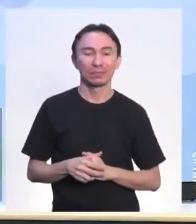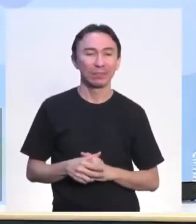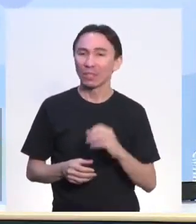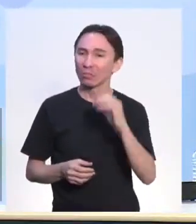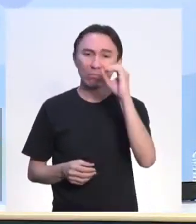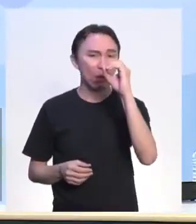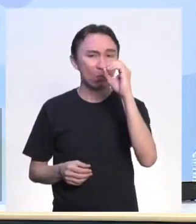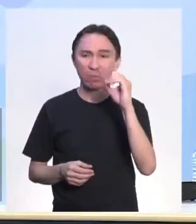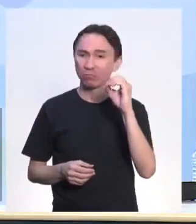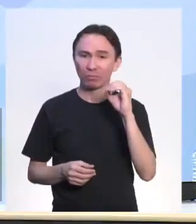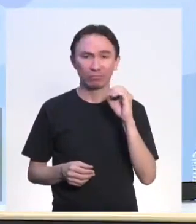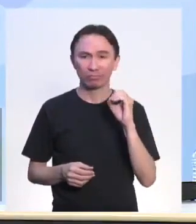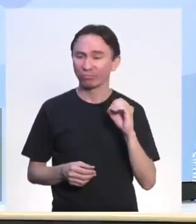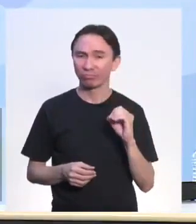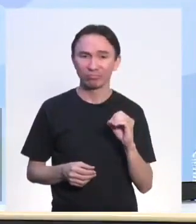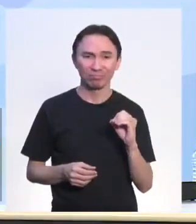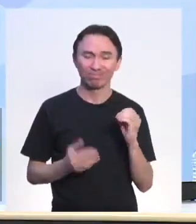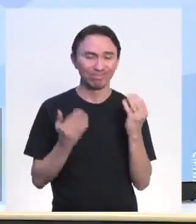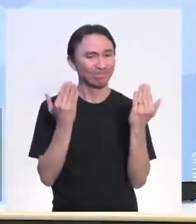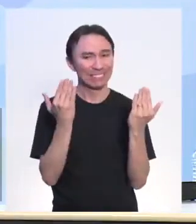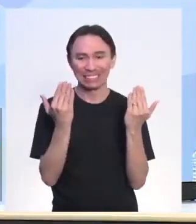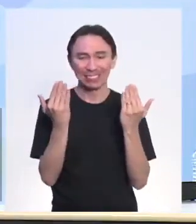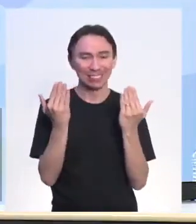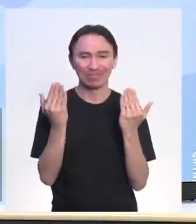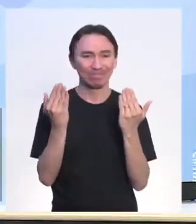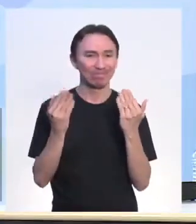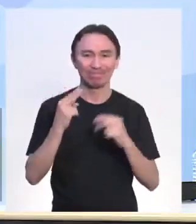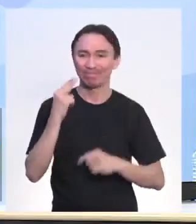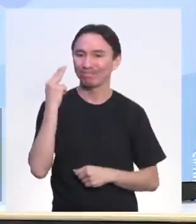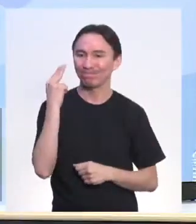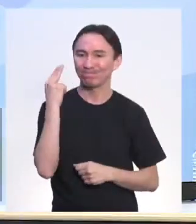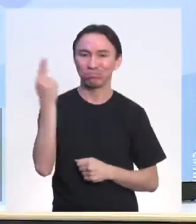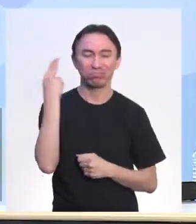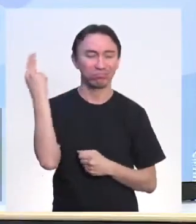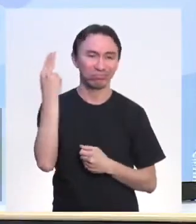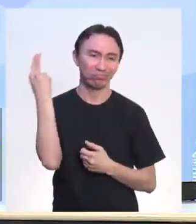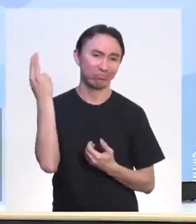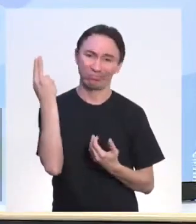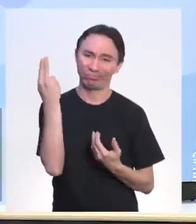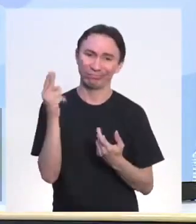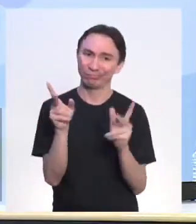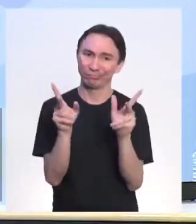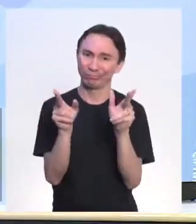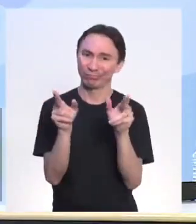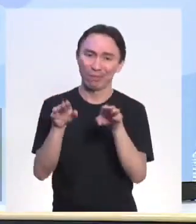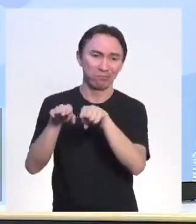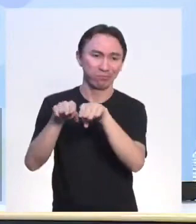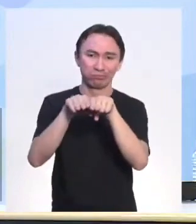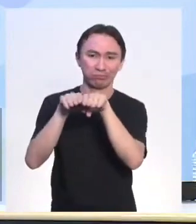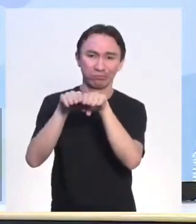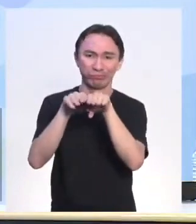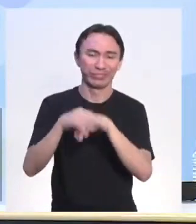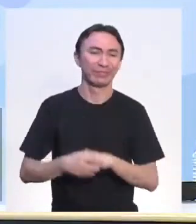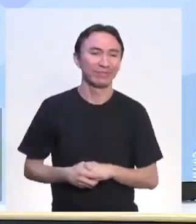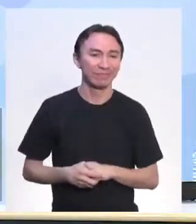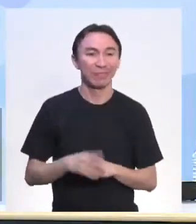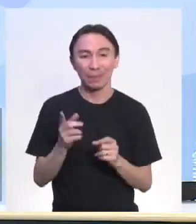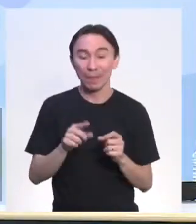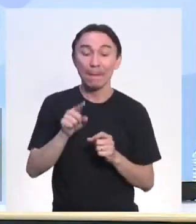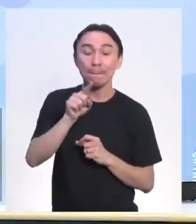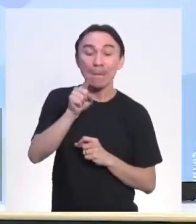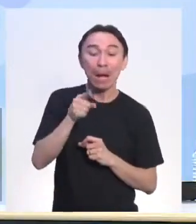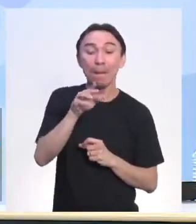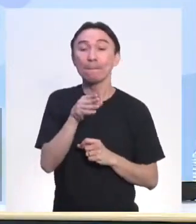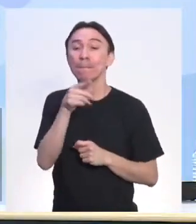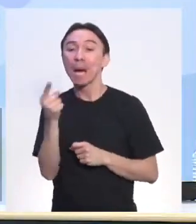0, 0, 0. Ah, professora, não dá para comparar. Não dá mesmo, porque é tudo igual. Então, vamos para a primeira casa